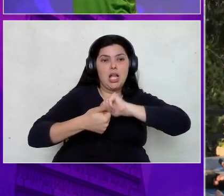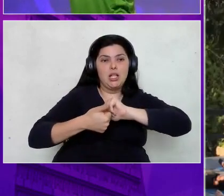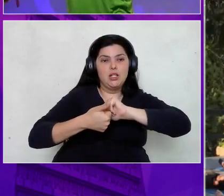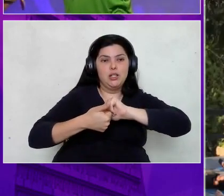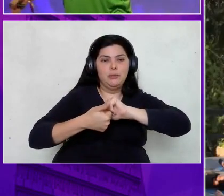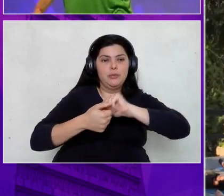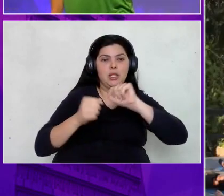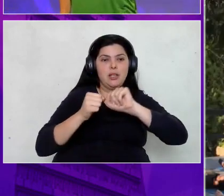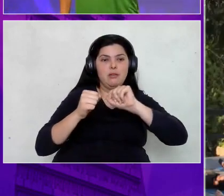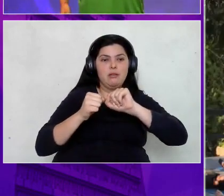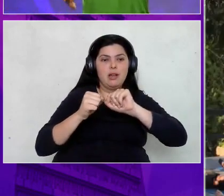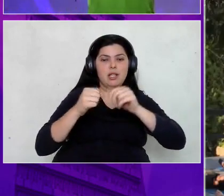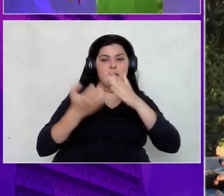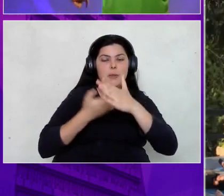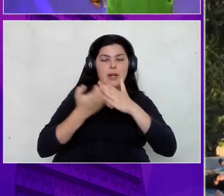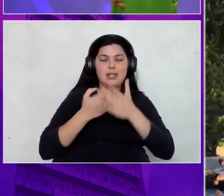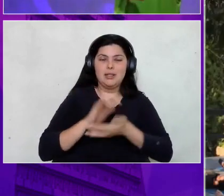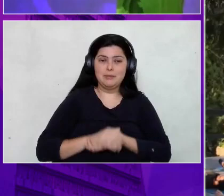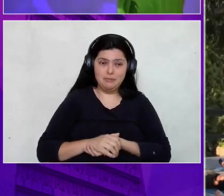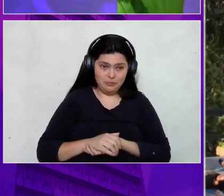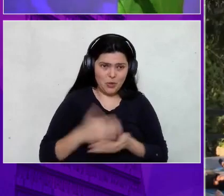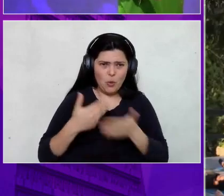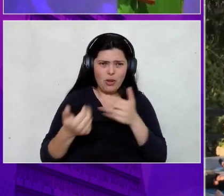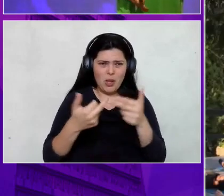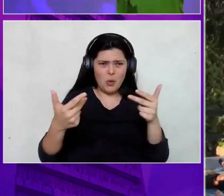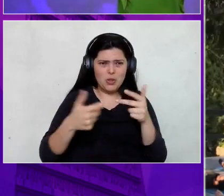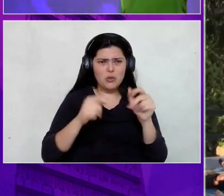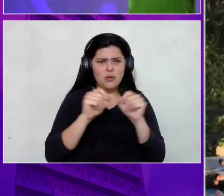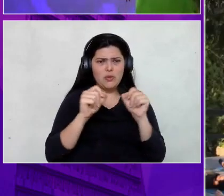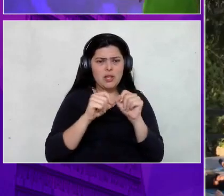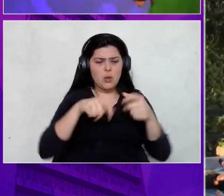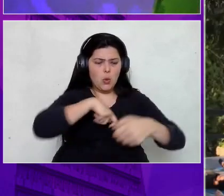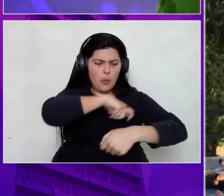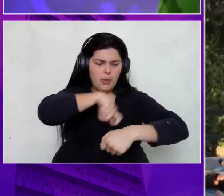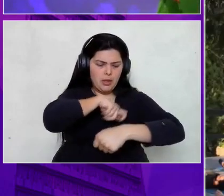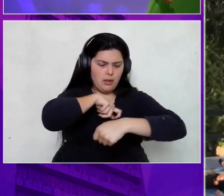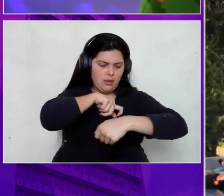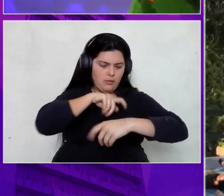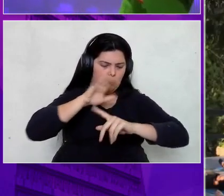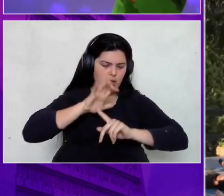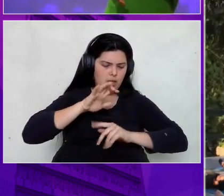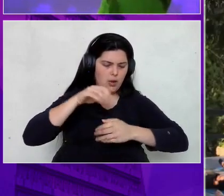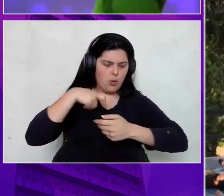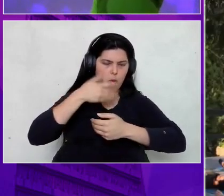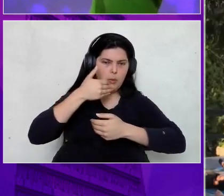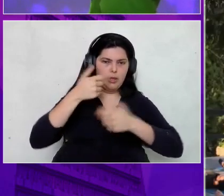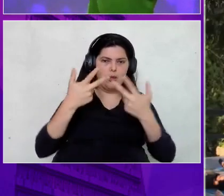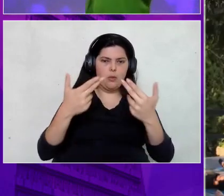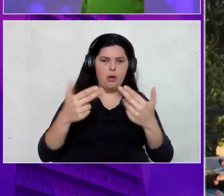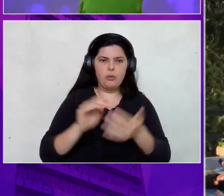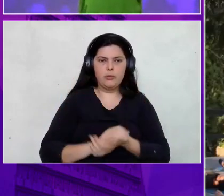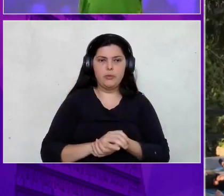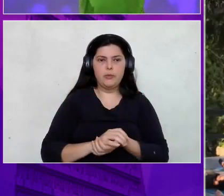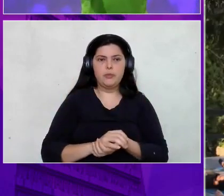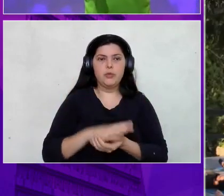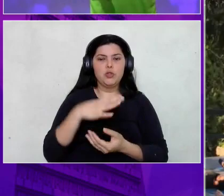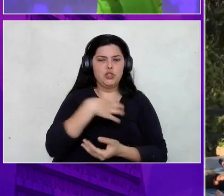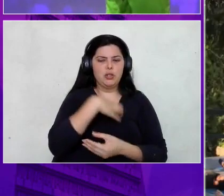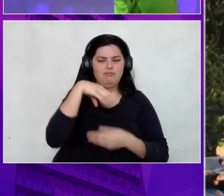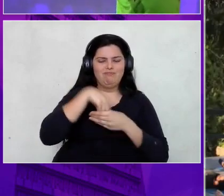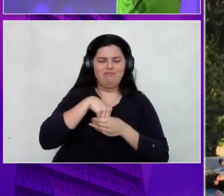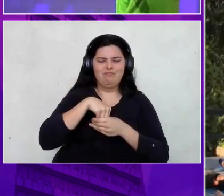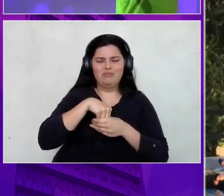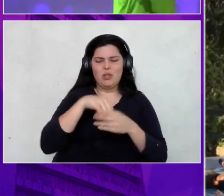organização. Aliás, em qualquer coisa, se tu está fazendo uma comida, vai mexer na comida, certo? O estado interno vai mexer na comida,